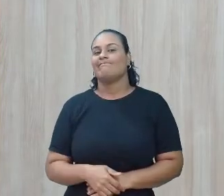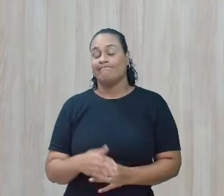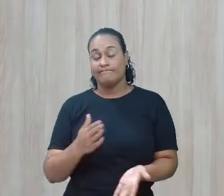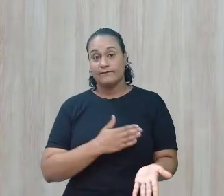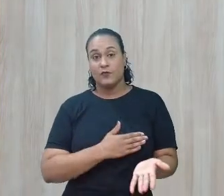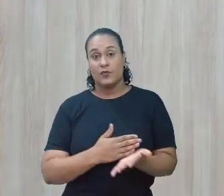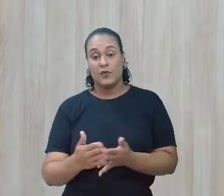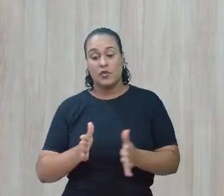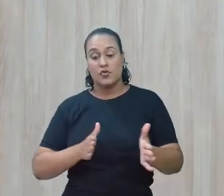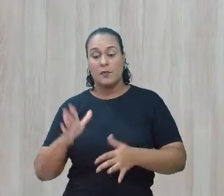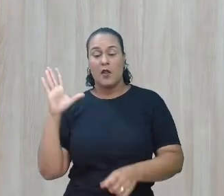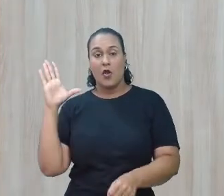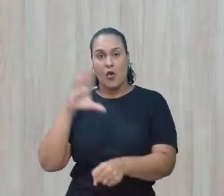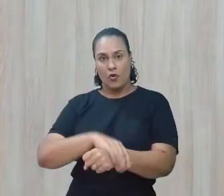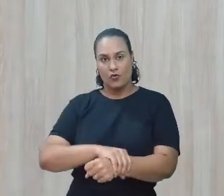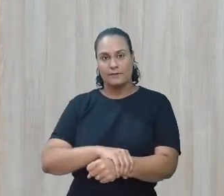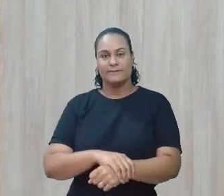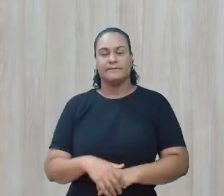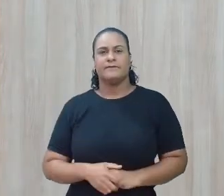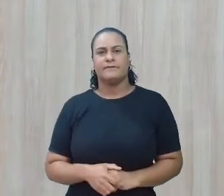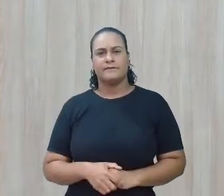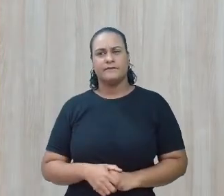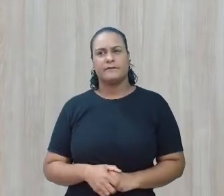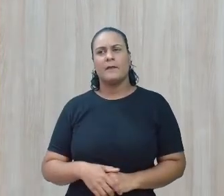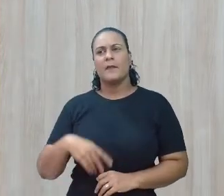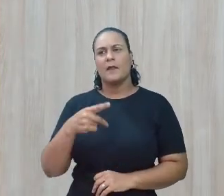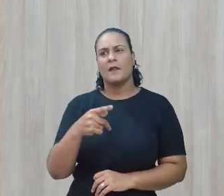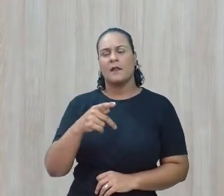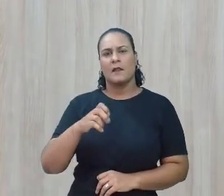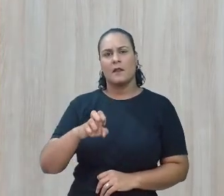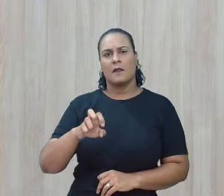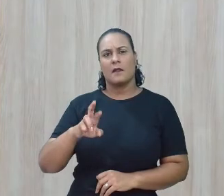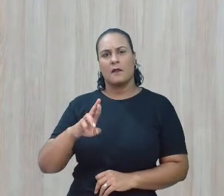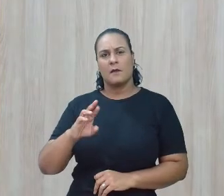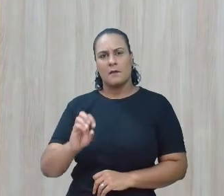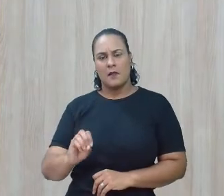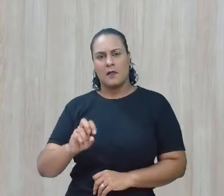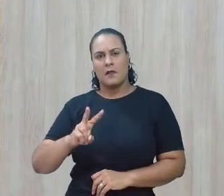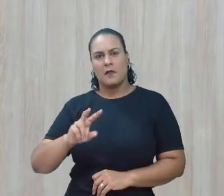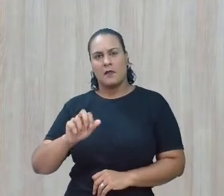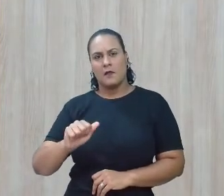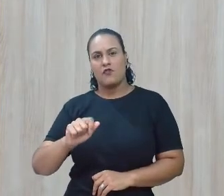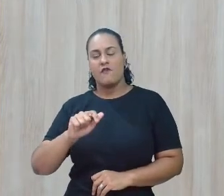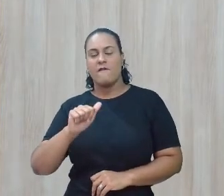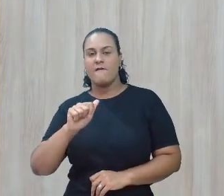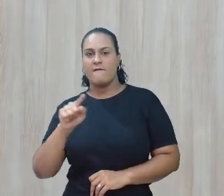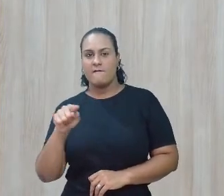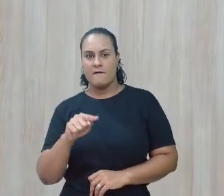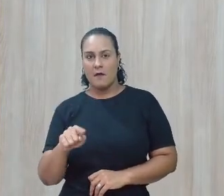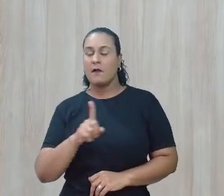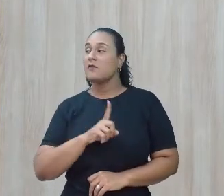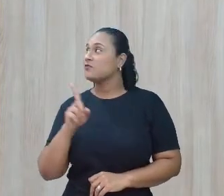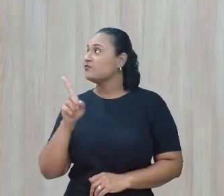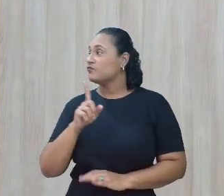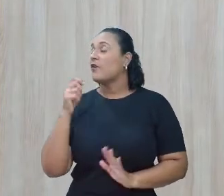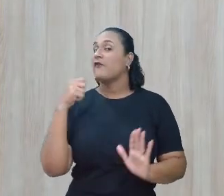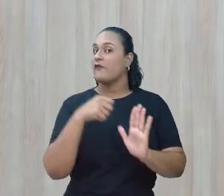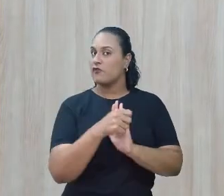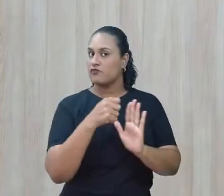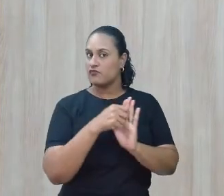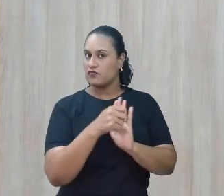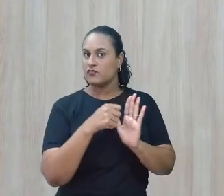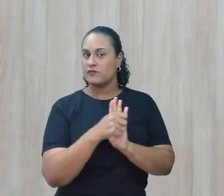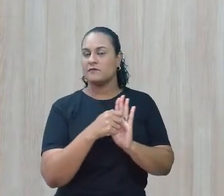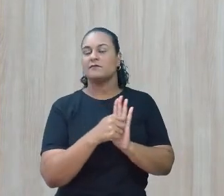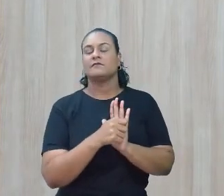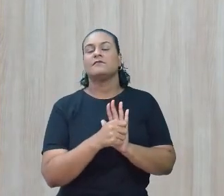colonização. Vocês lembram? Vocês já viram em história, eu tenho certeza disso. Mas a Carta de Caminha foi escrita por Pero Vaz de Caminha,